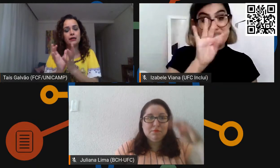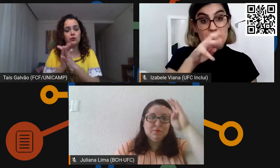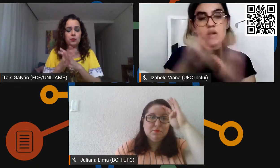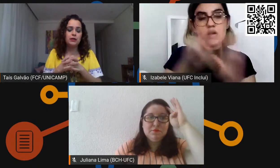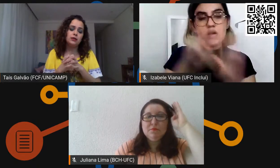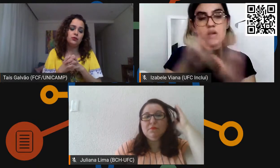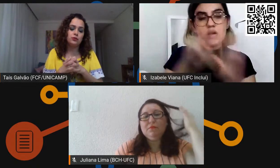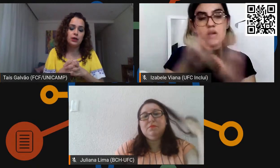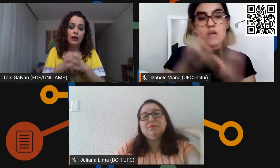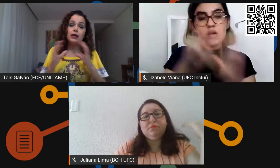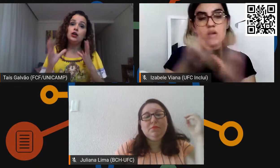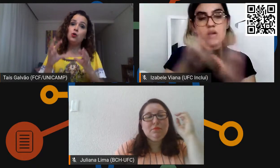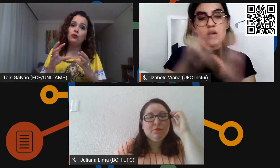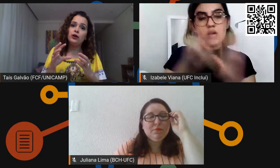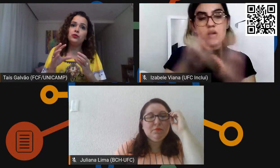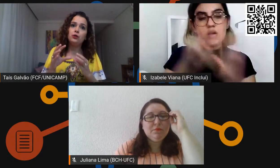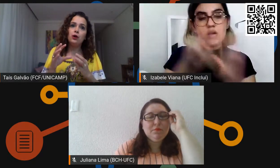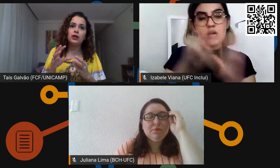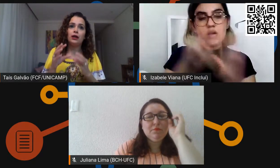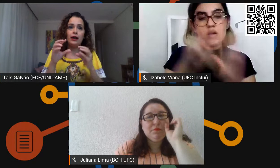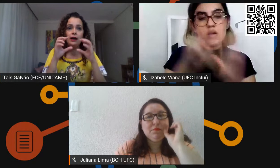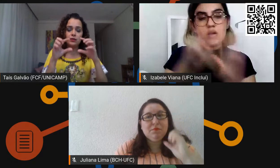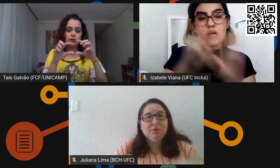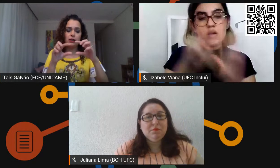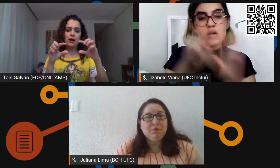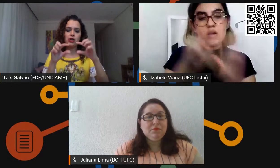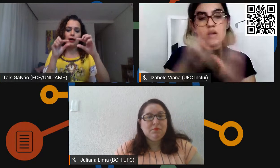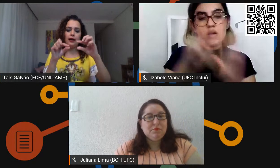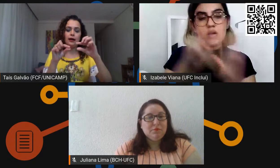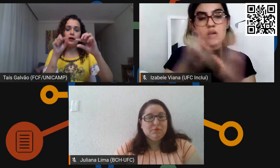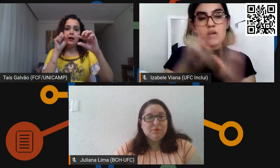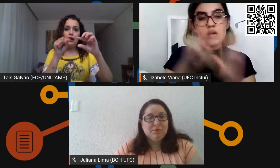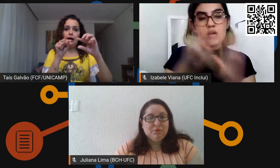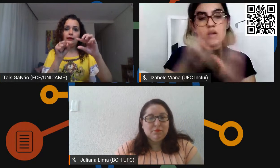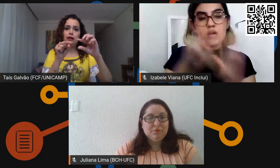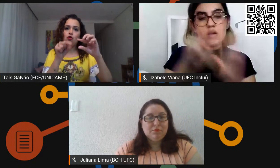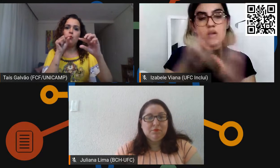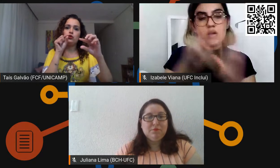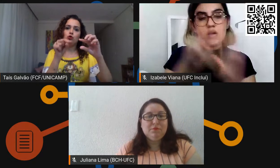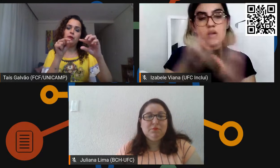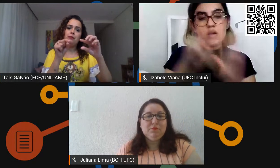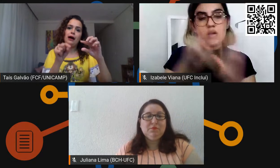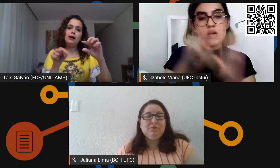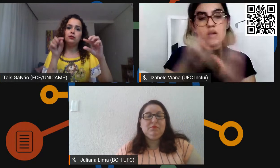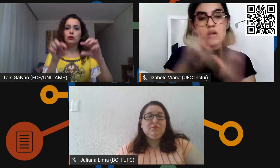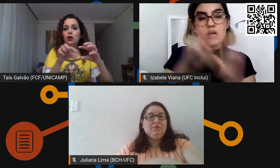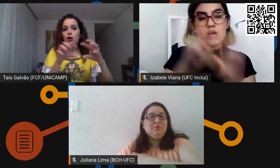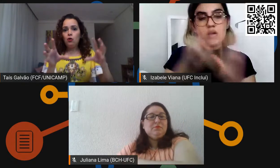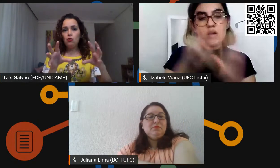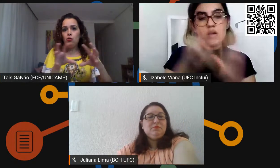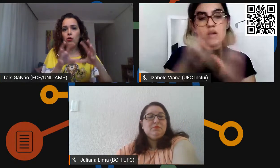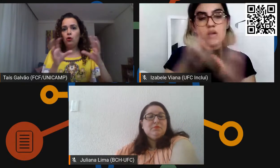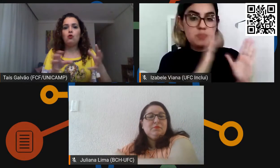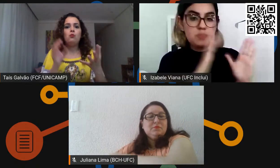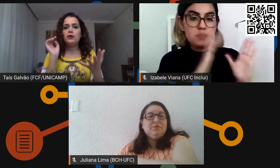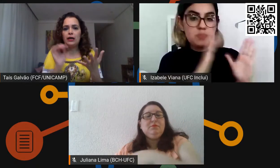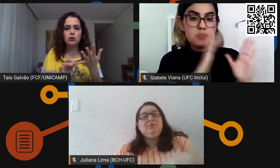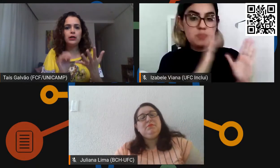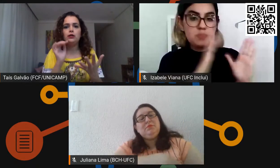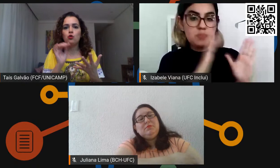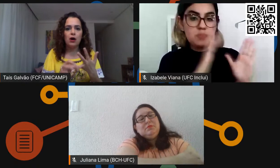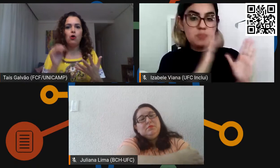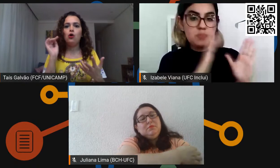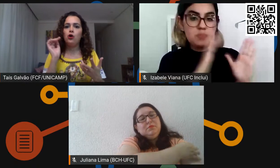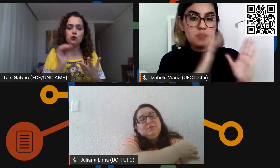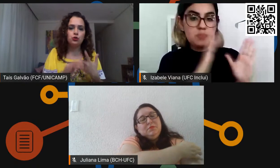que se pareçam específicos. E o overview é o quê? A revisão sistemática, ela tem como estudo primário um